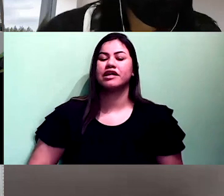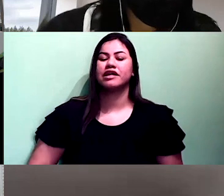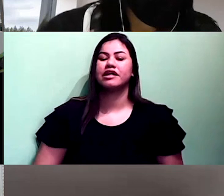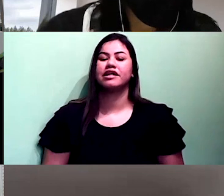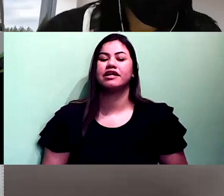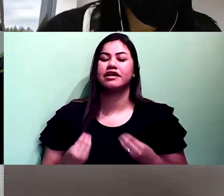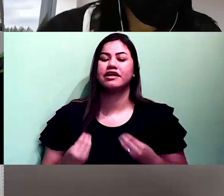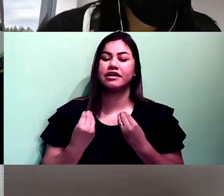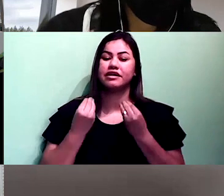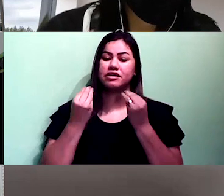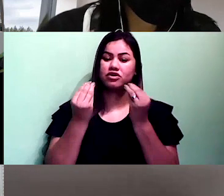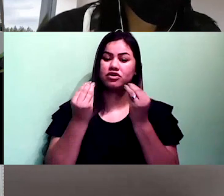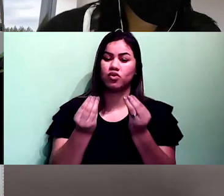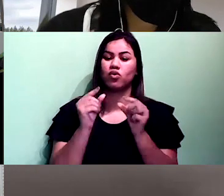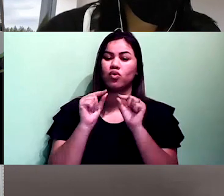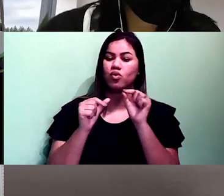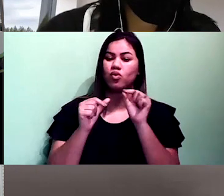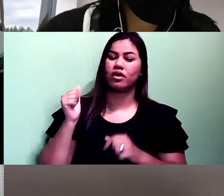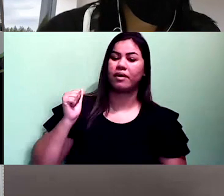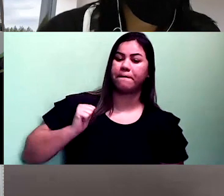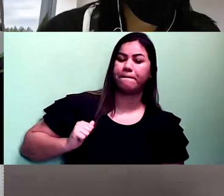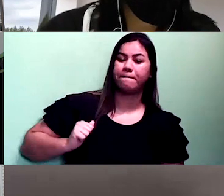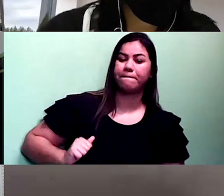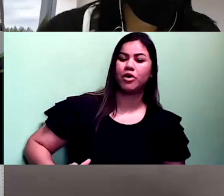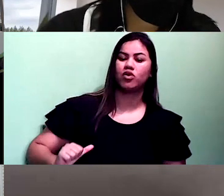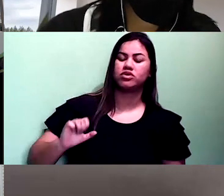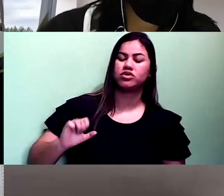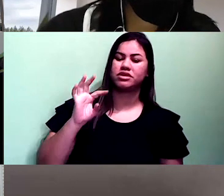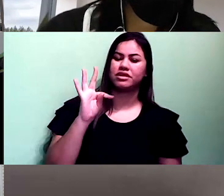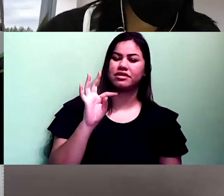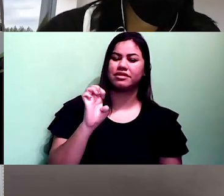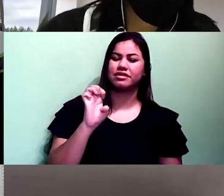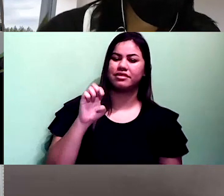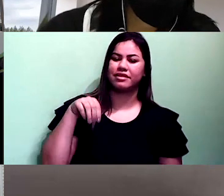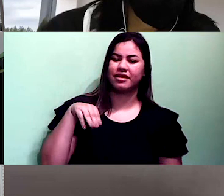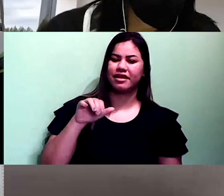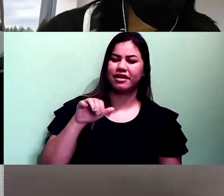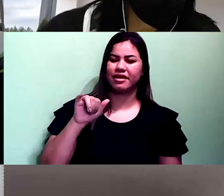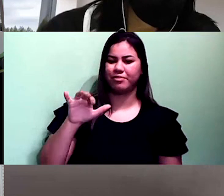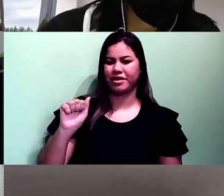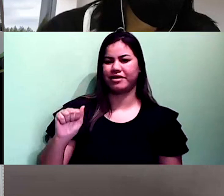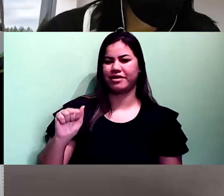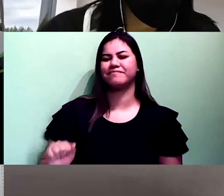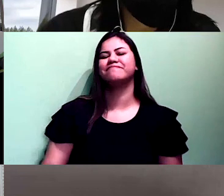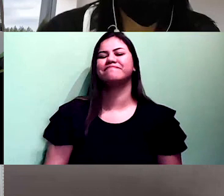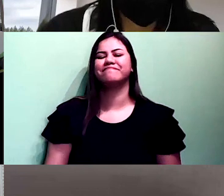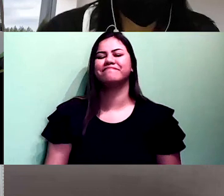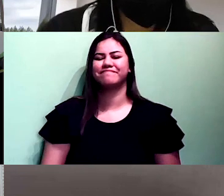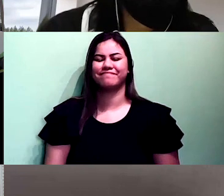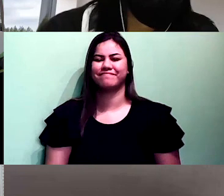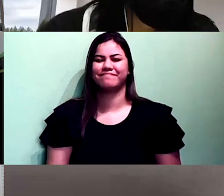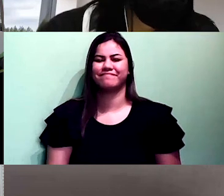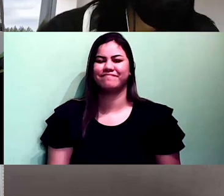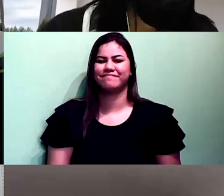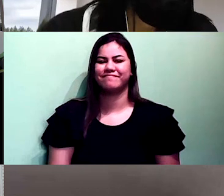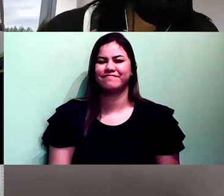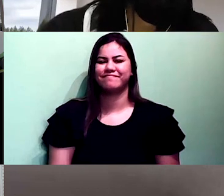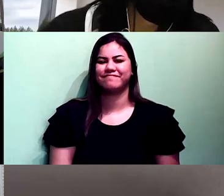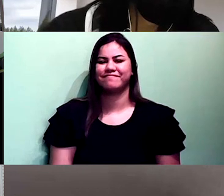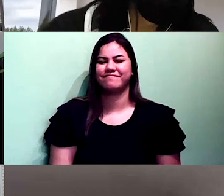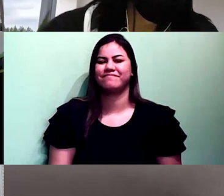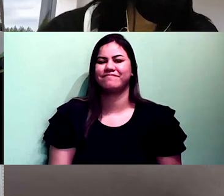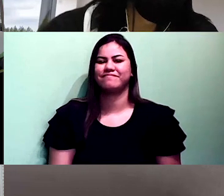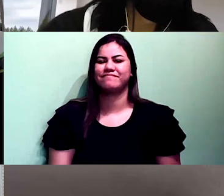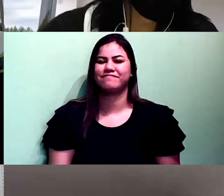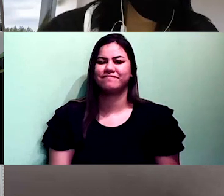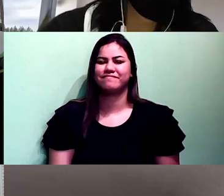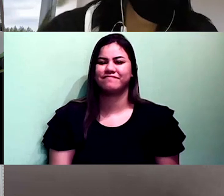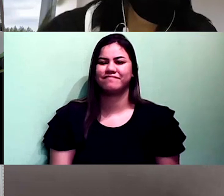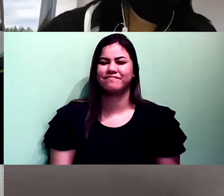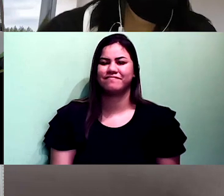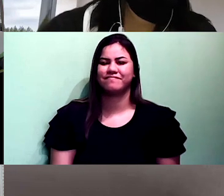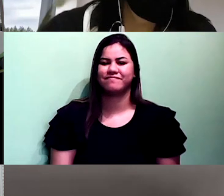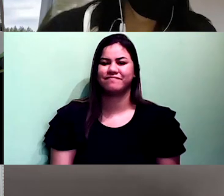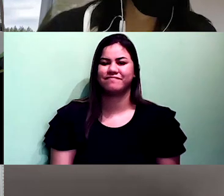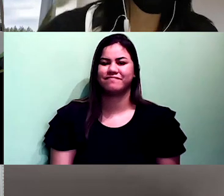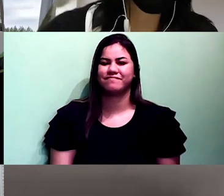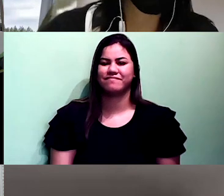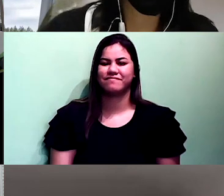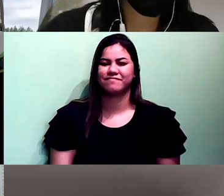sumiu. Uma bolsa térmica de nylon. É de Alphaville, né, Leandro? Isso, Alphaville.